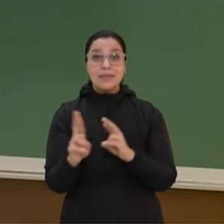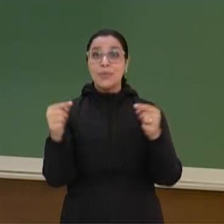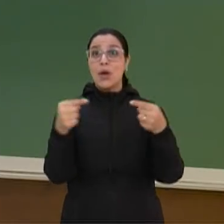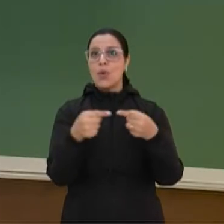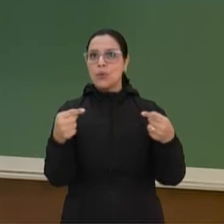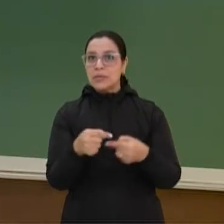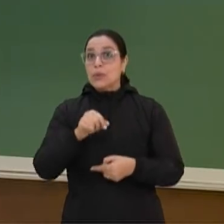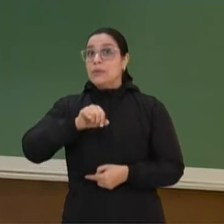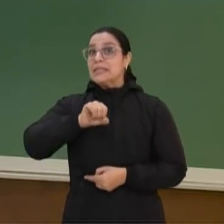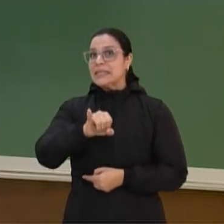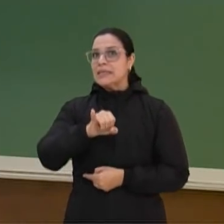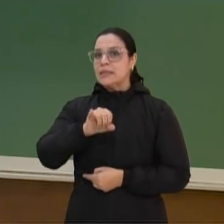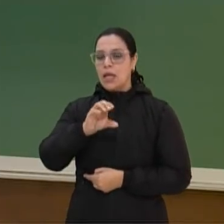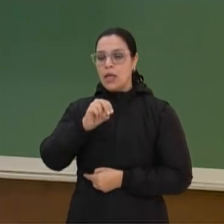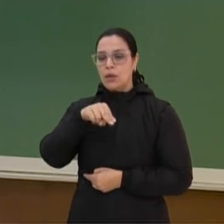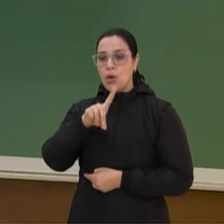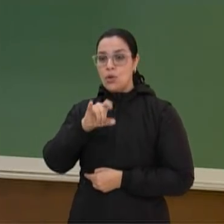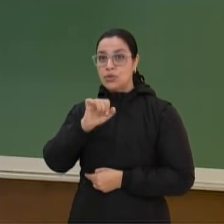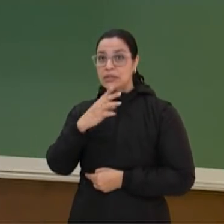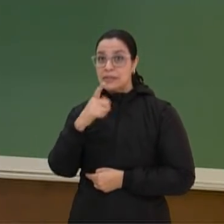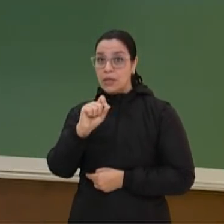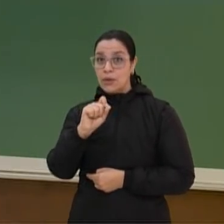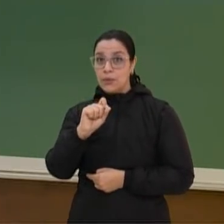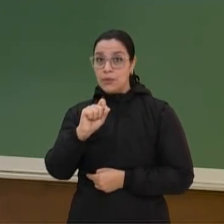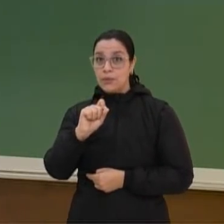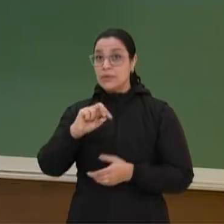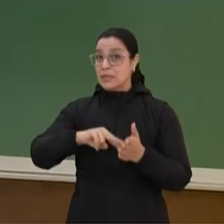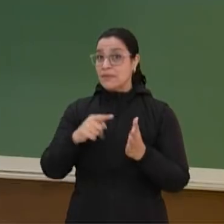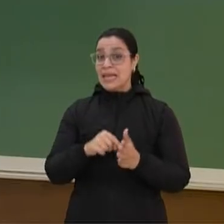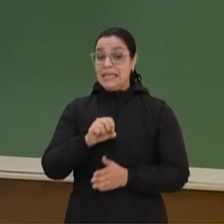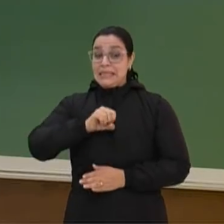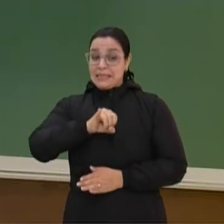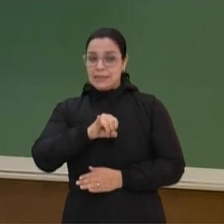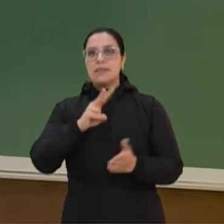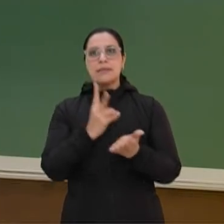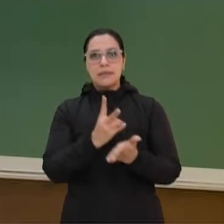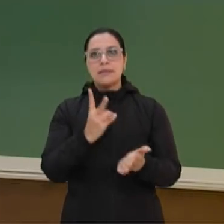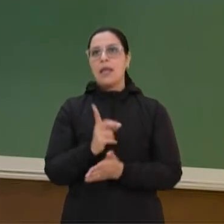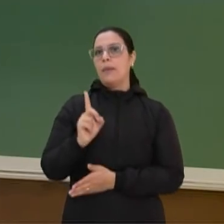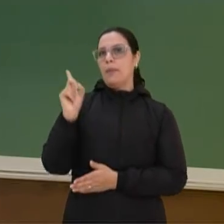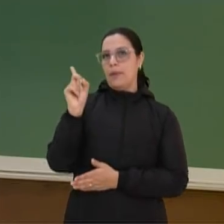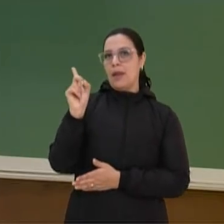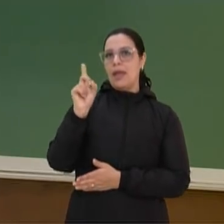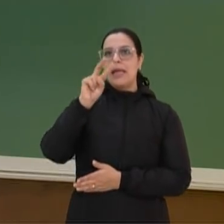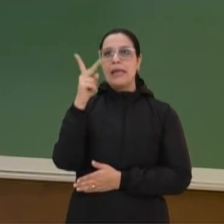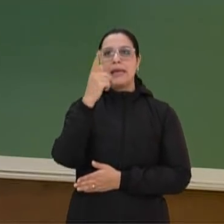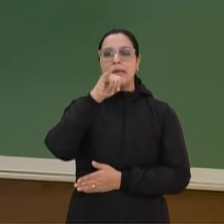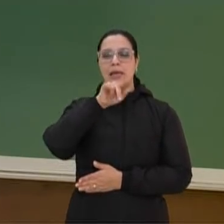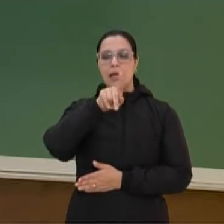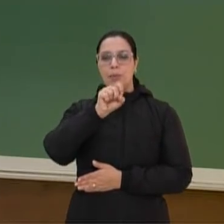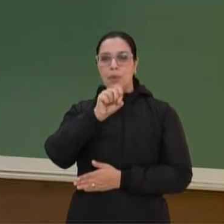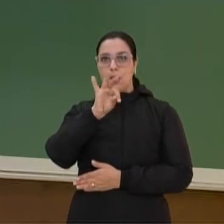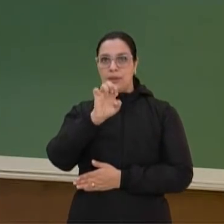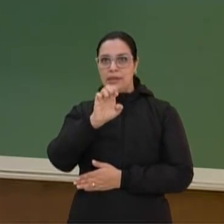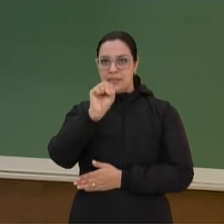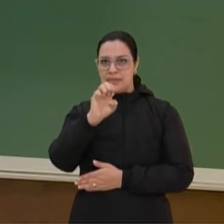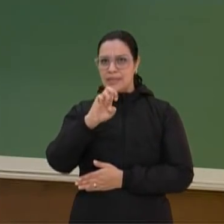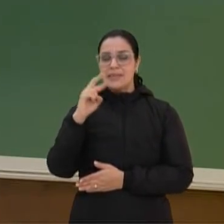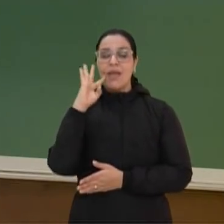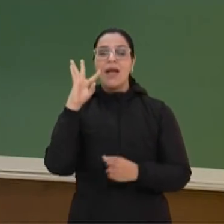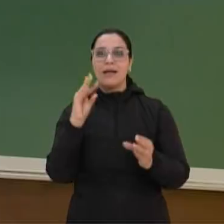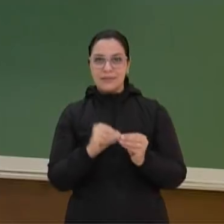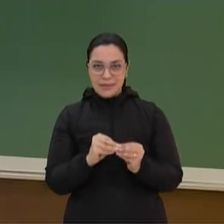Se aqui exprime, né, uma condição, uma hipótese. Aqui é o meu